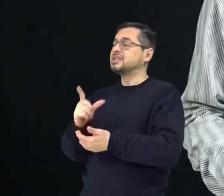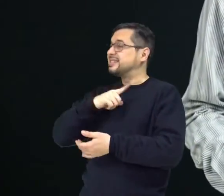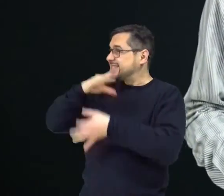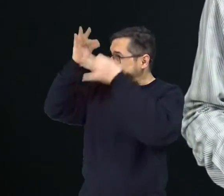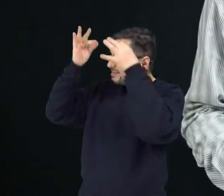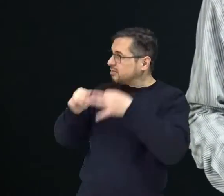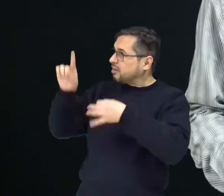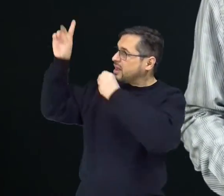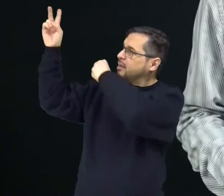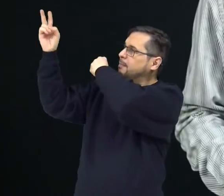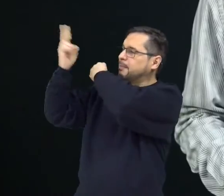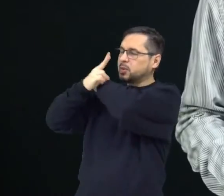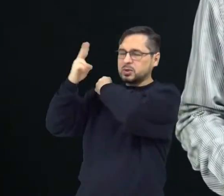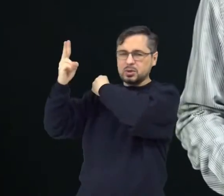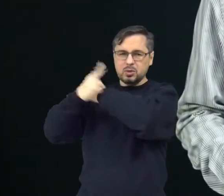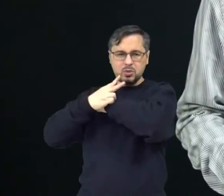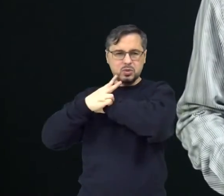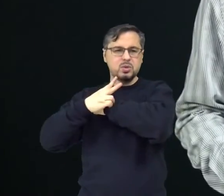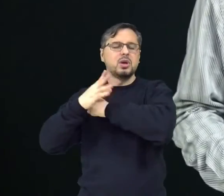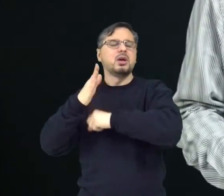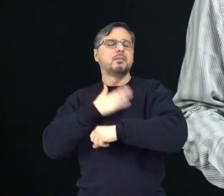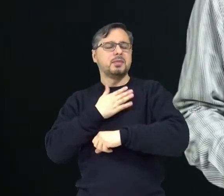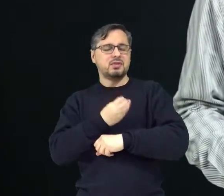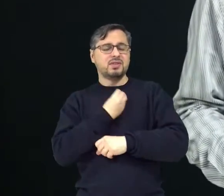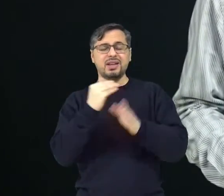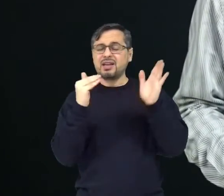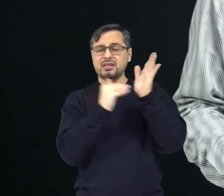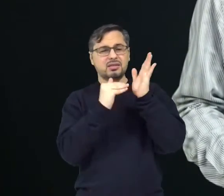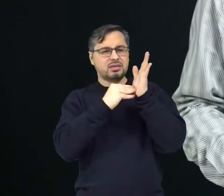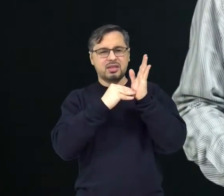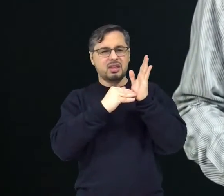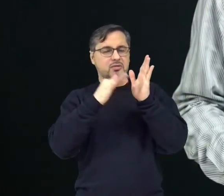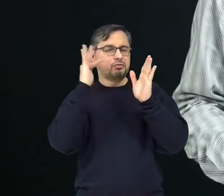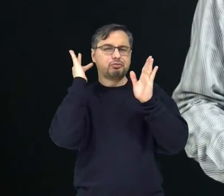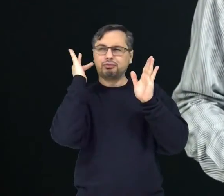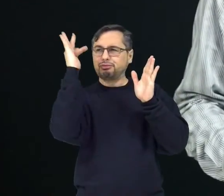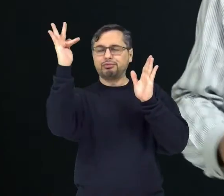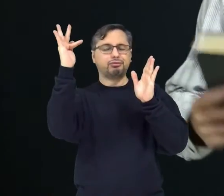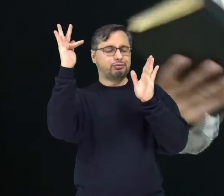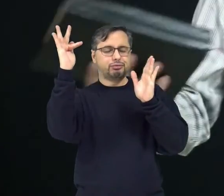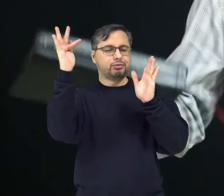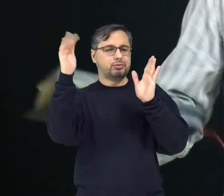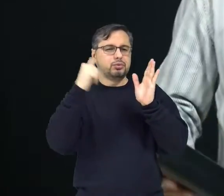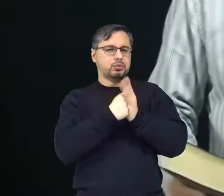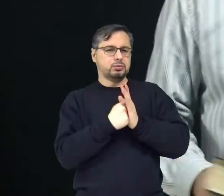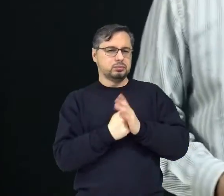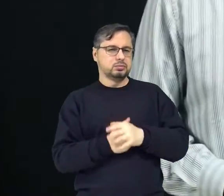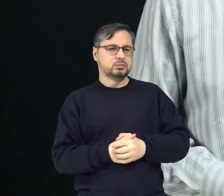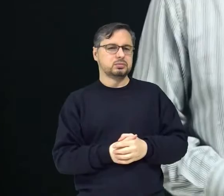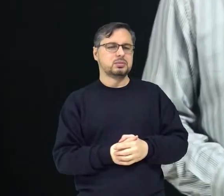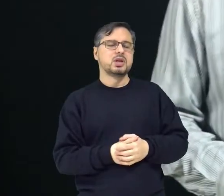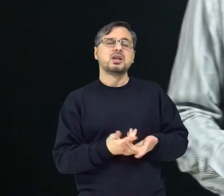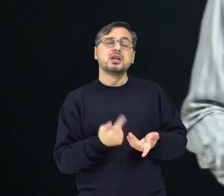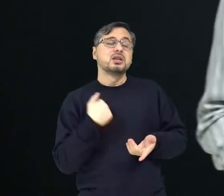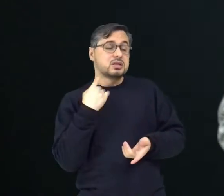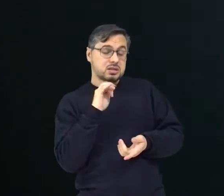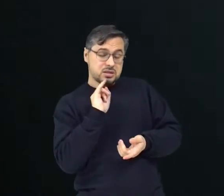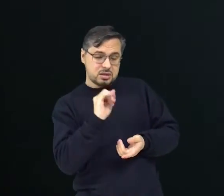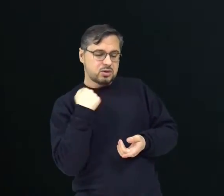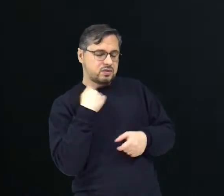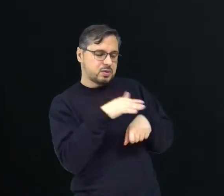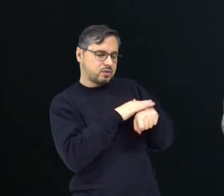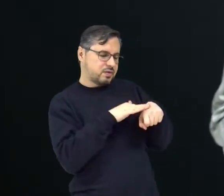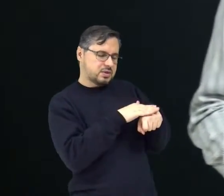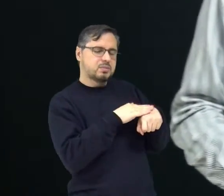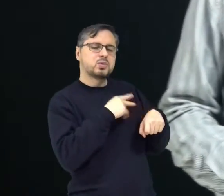poderoso para guardar o meu depósito até aquele dia. Se estivéssemos conversando com o apóstolo Paulo,